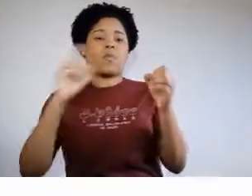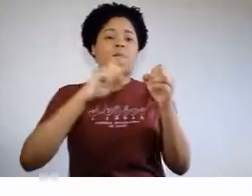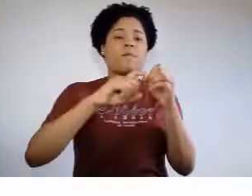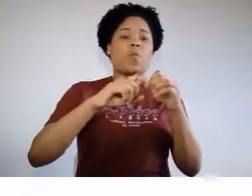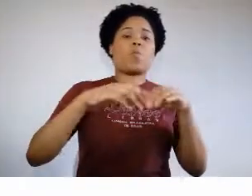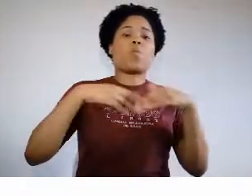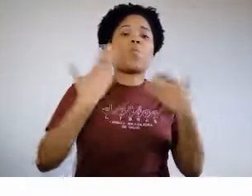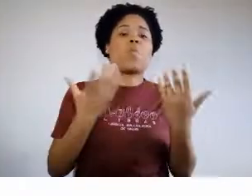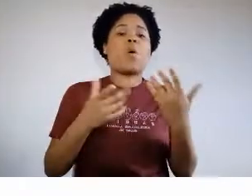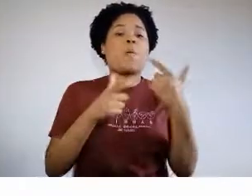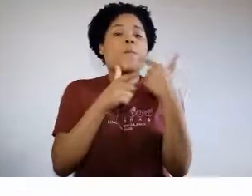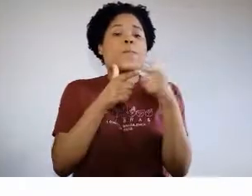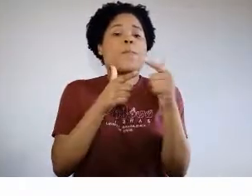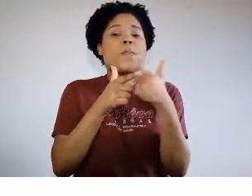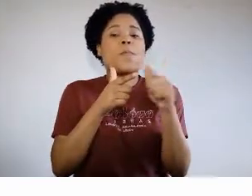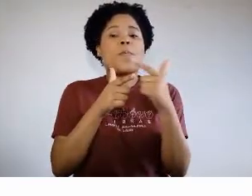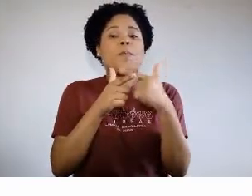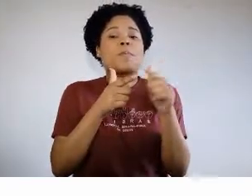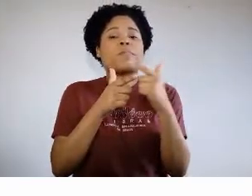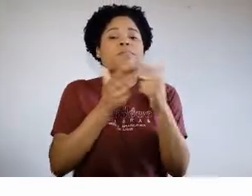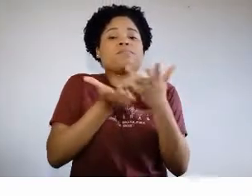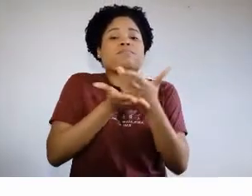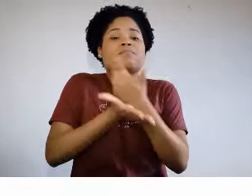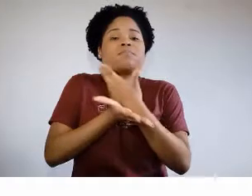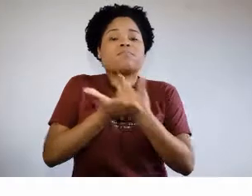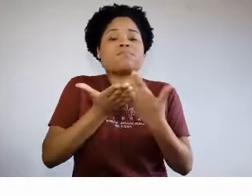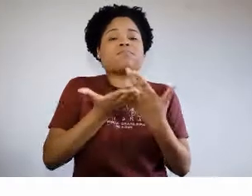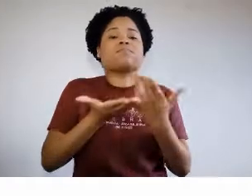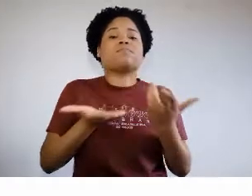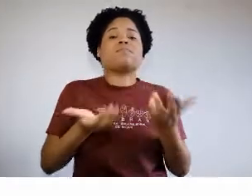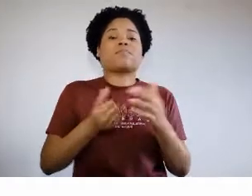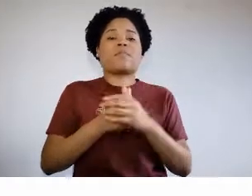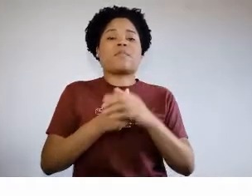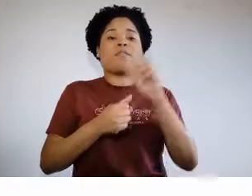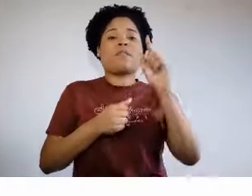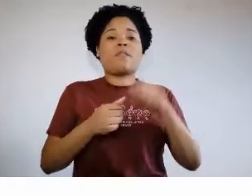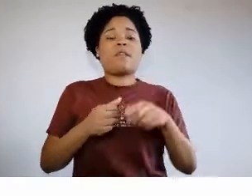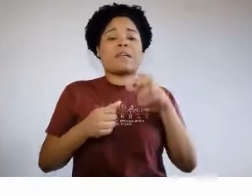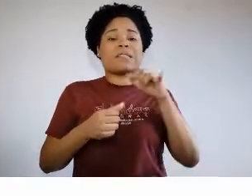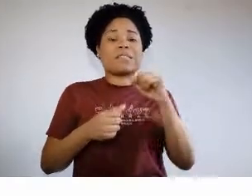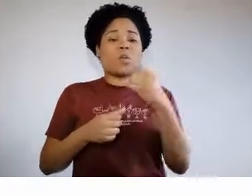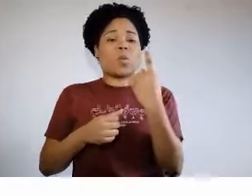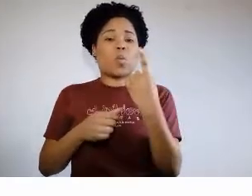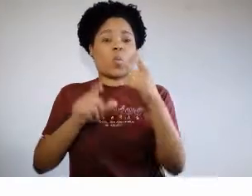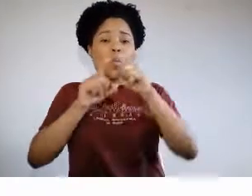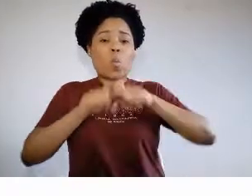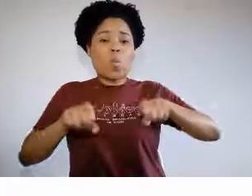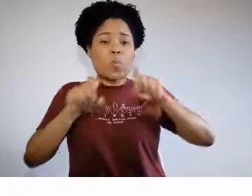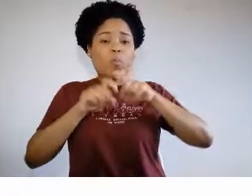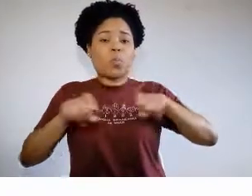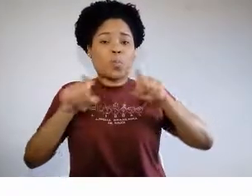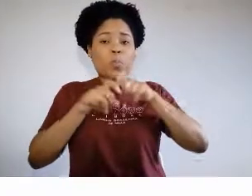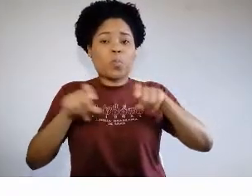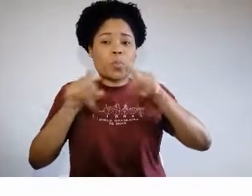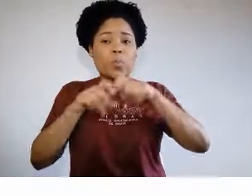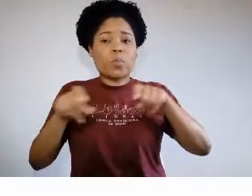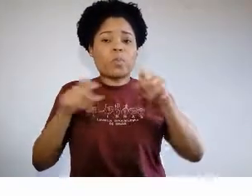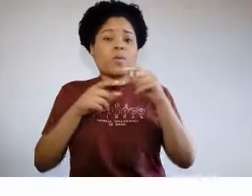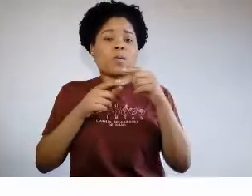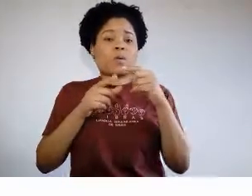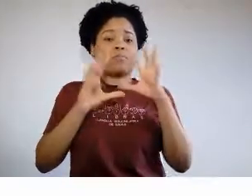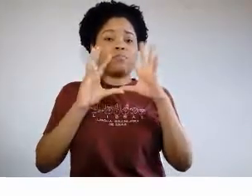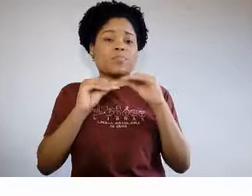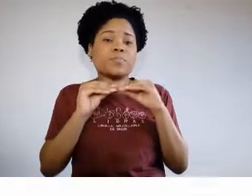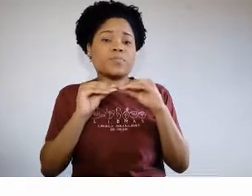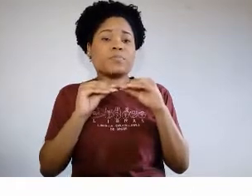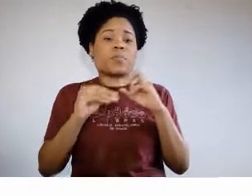volta. Qual que é o problema desse tipo de topologia? Bem, se um desses computadores